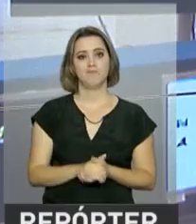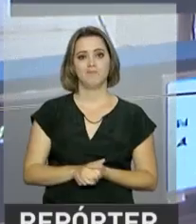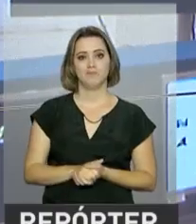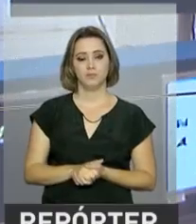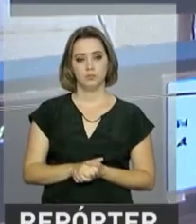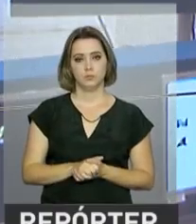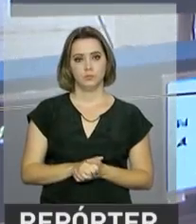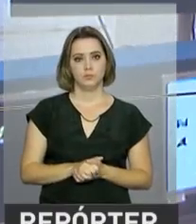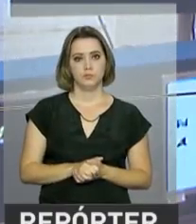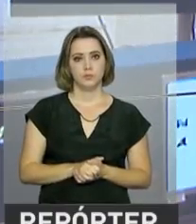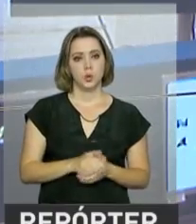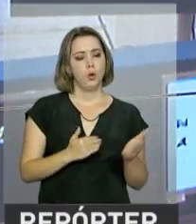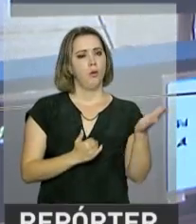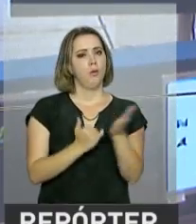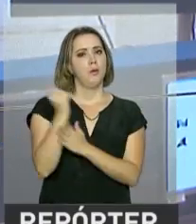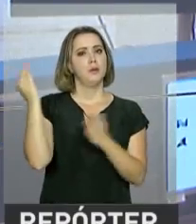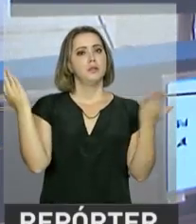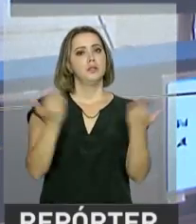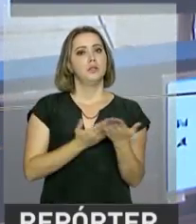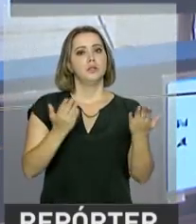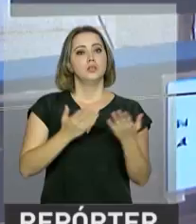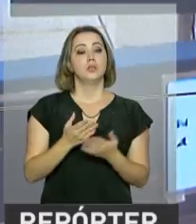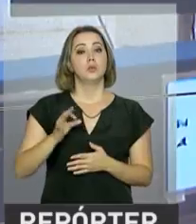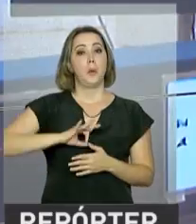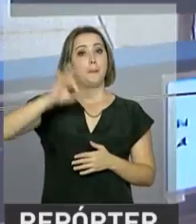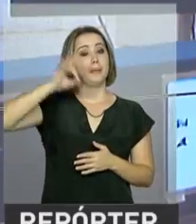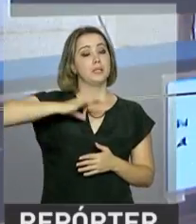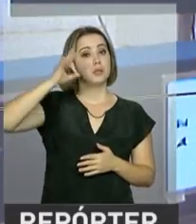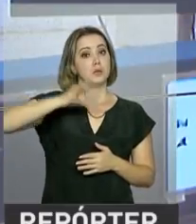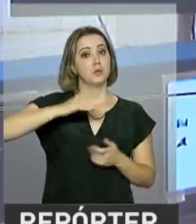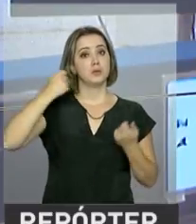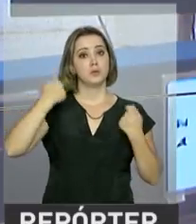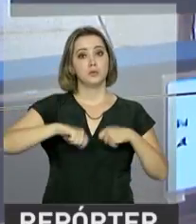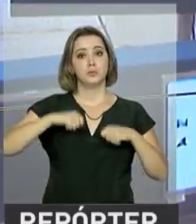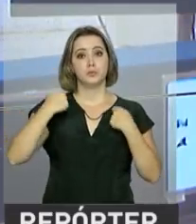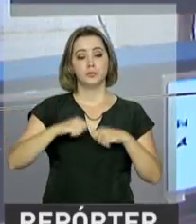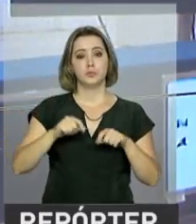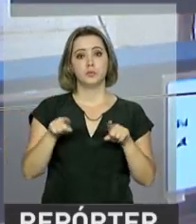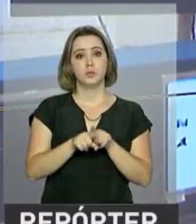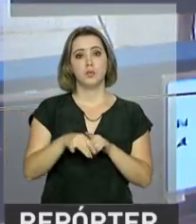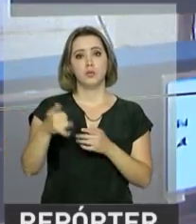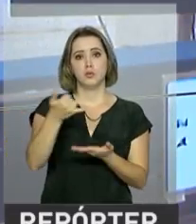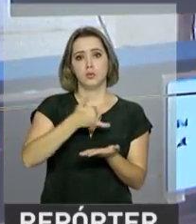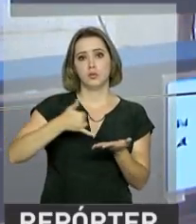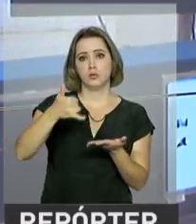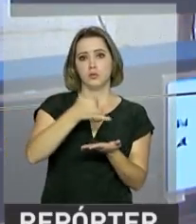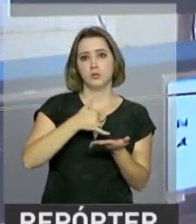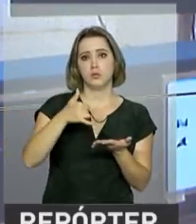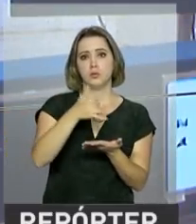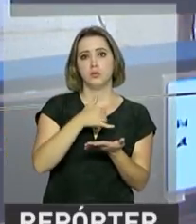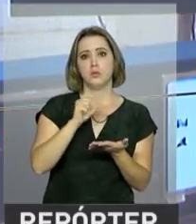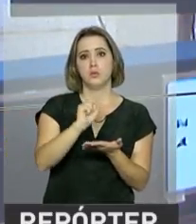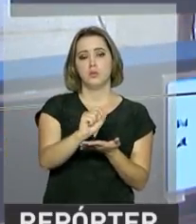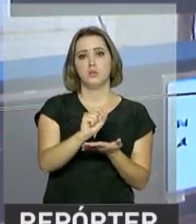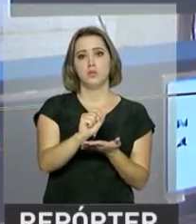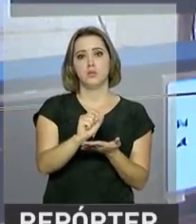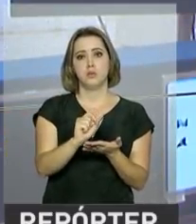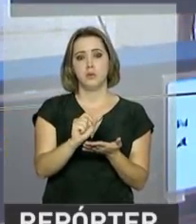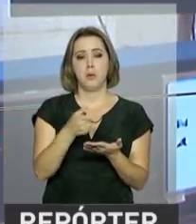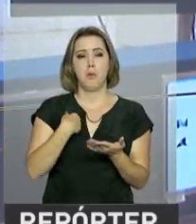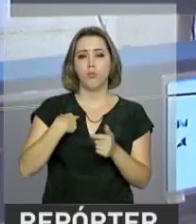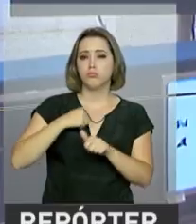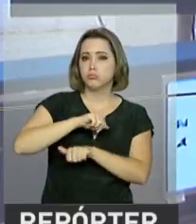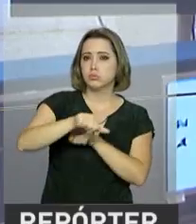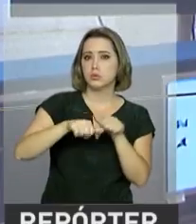a partir de hoje o percentual obrigatório de biodiesel no óleo diesel vendido ao consumidor passa para